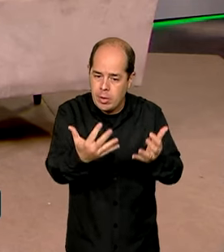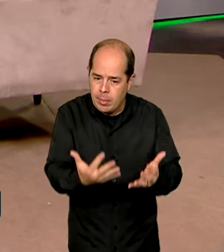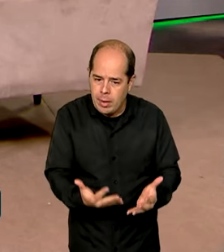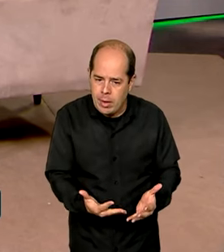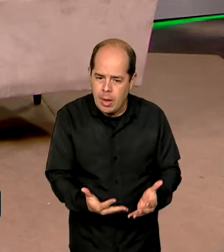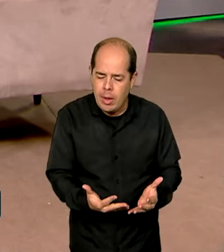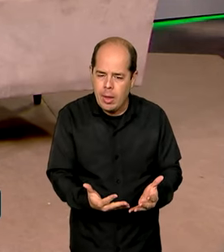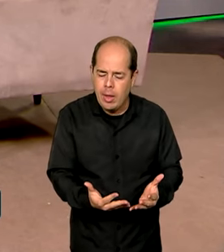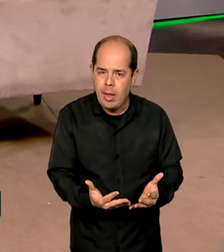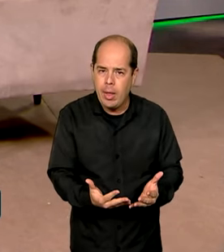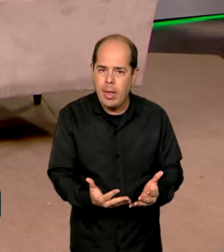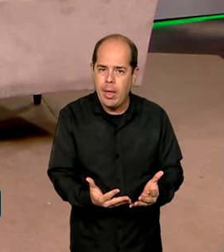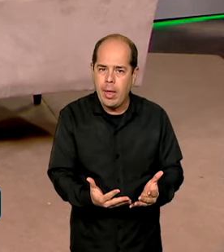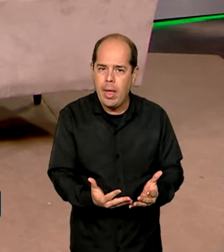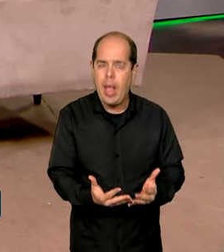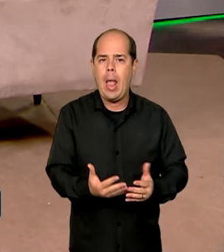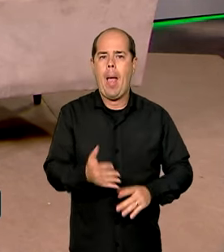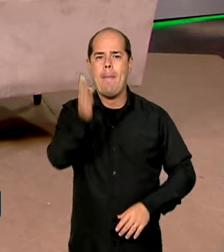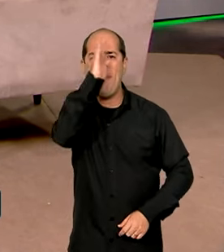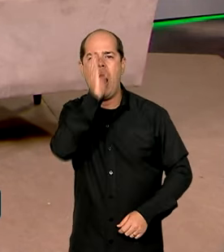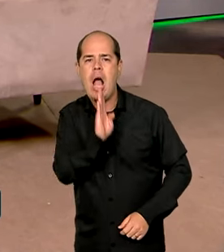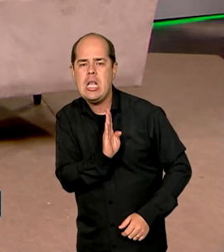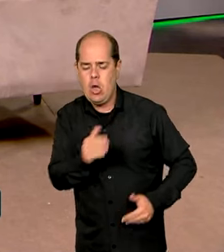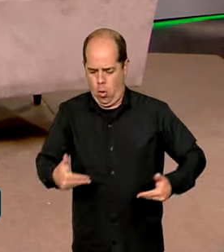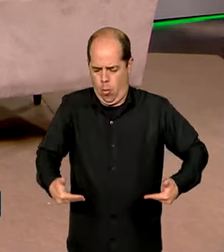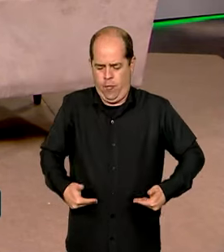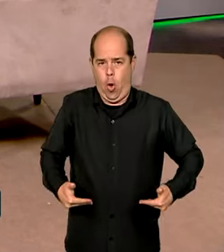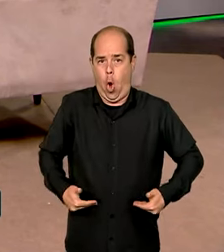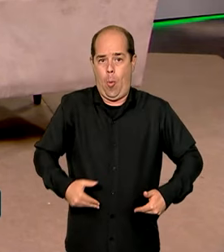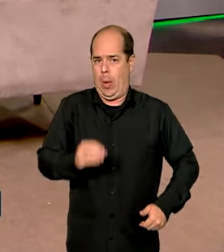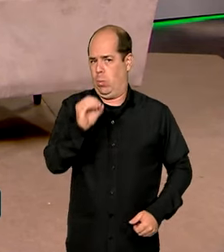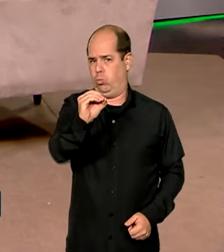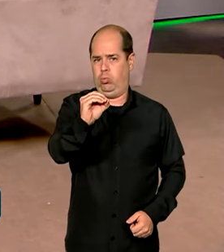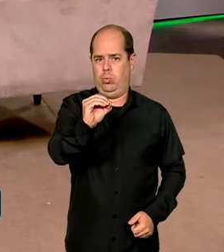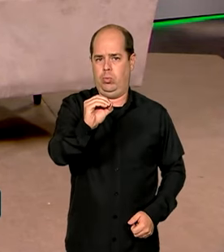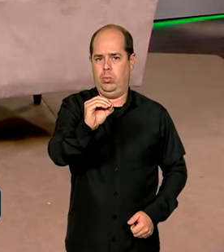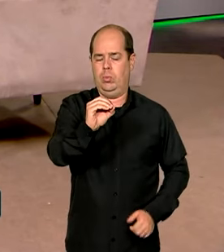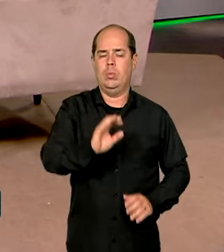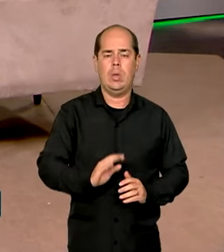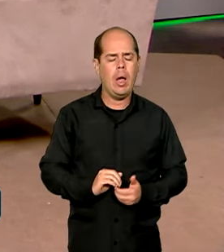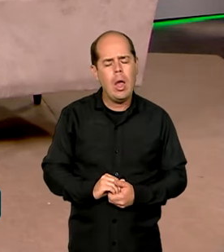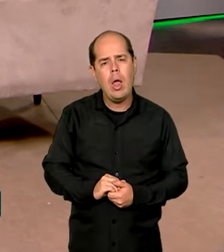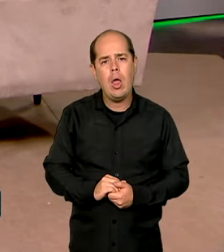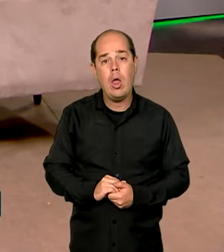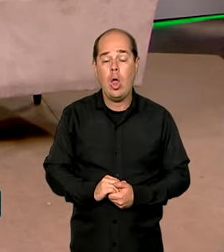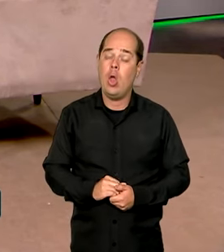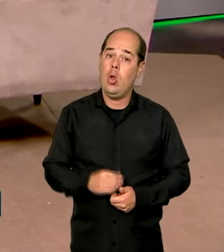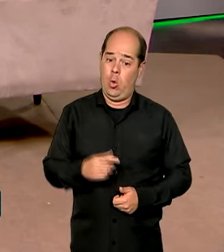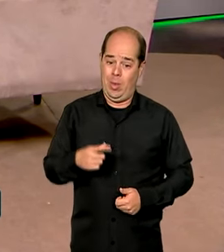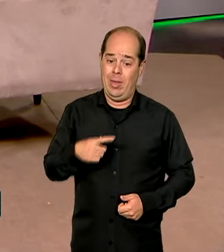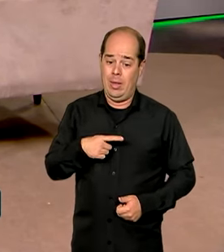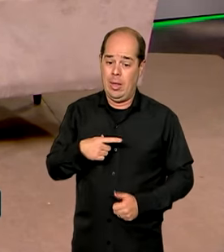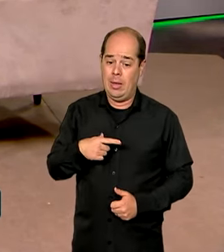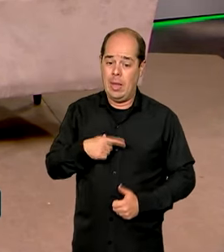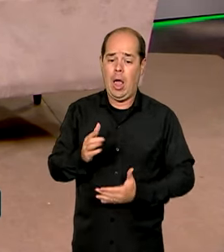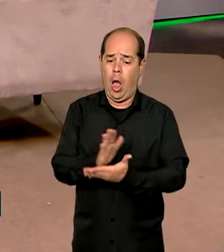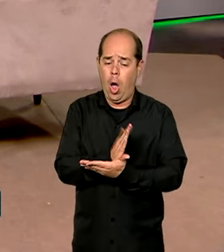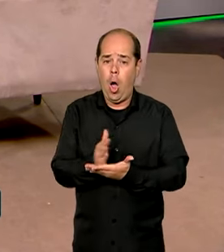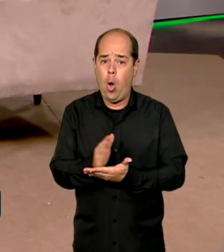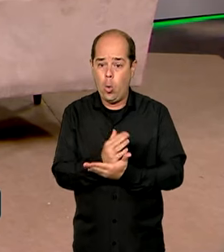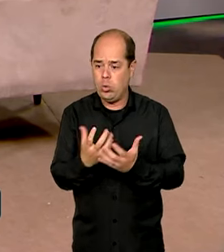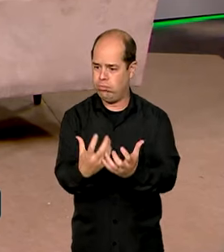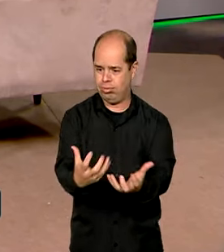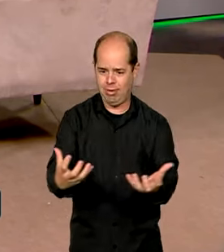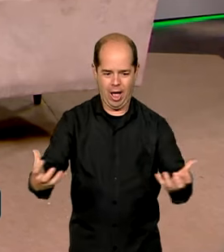né? Tanta gente teve nesse dia de Natal uma mesa farta, outros estão lutando para superar suas dificuldades.